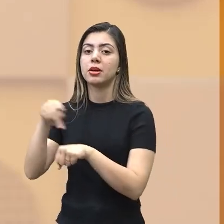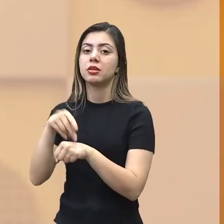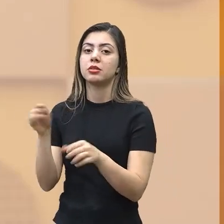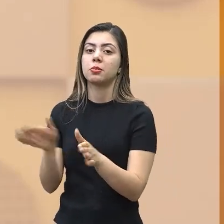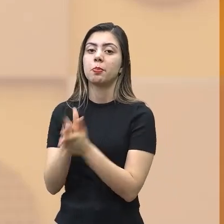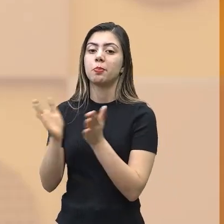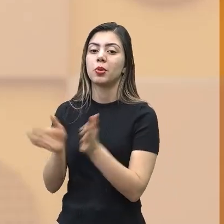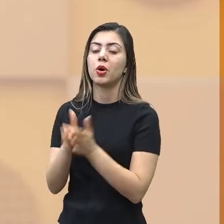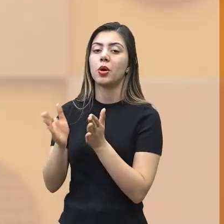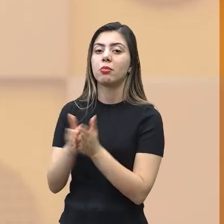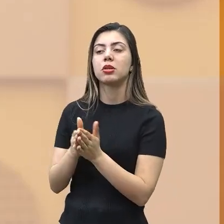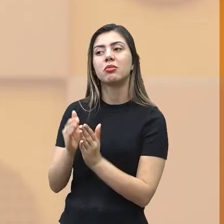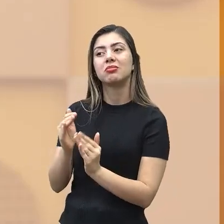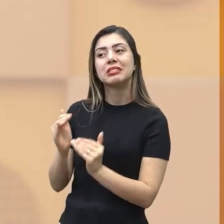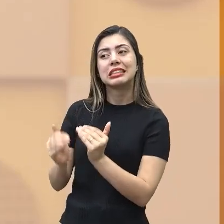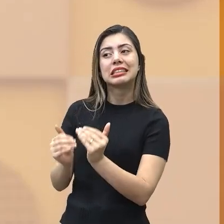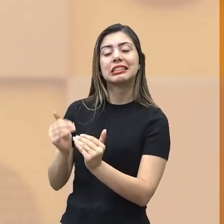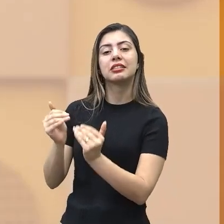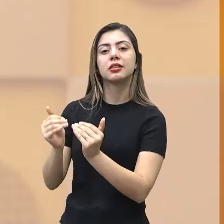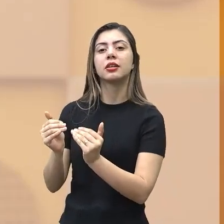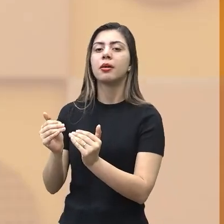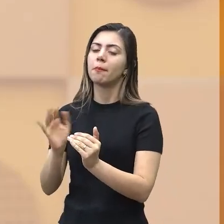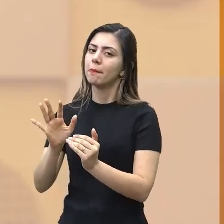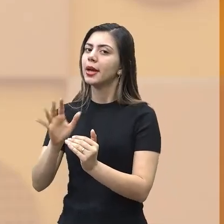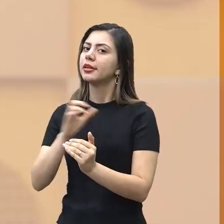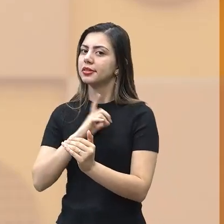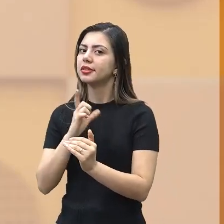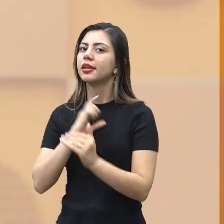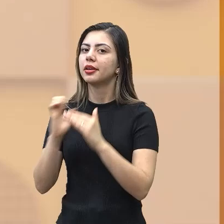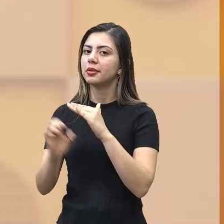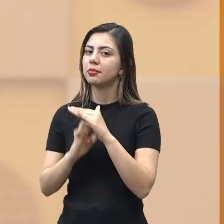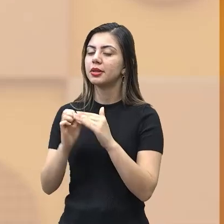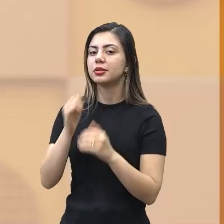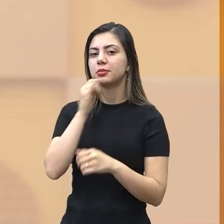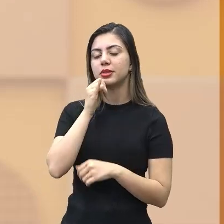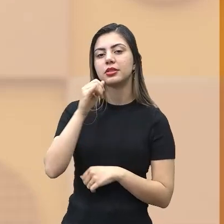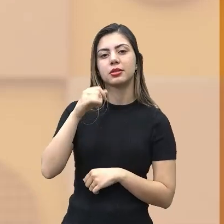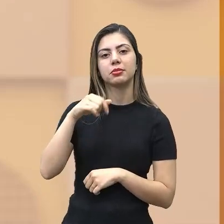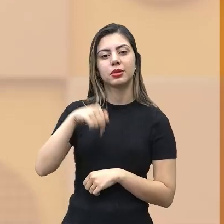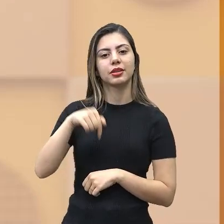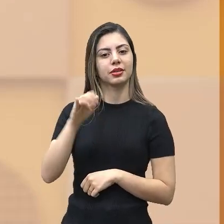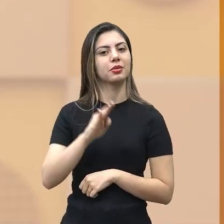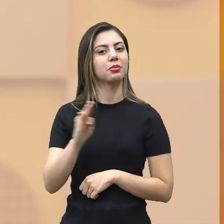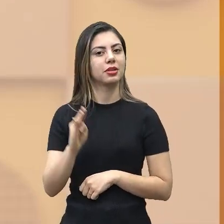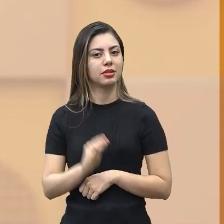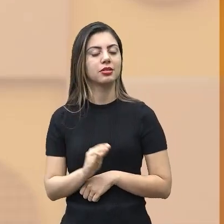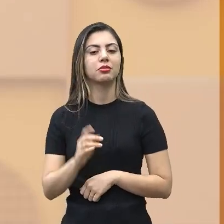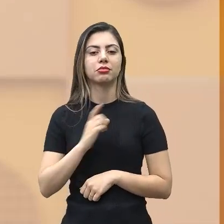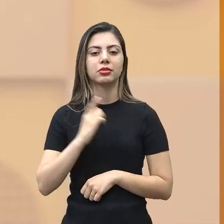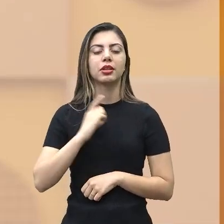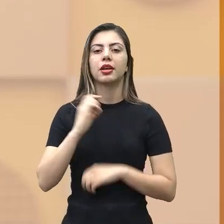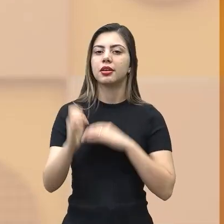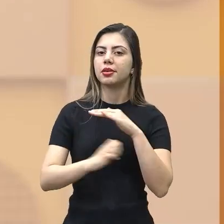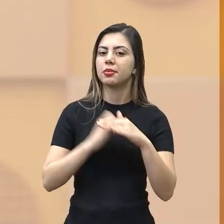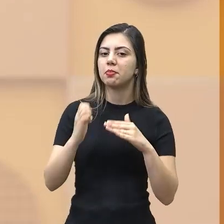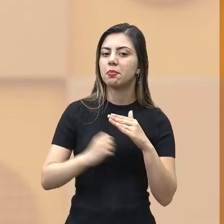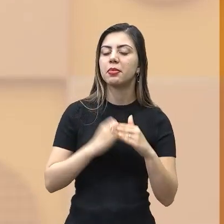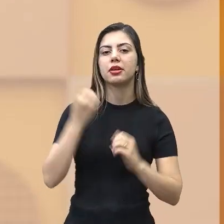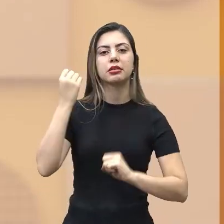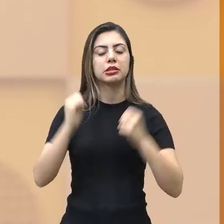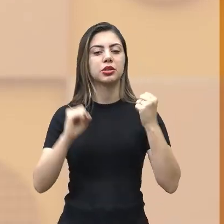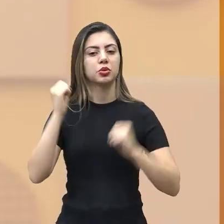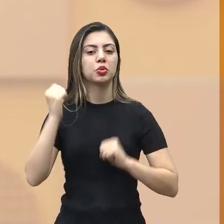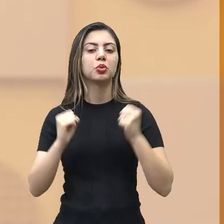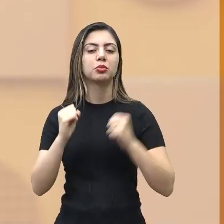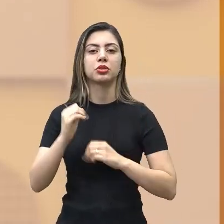é menos desenvolvida, mas não significa que não exista. É o caso do Brasil, né? Tem ali uma produção de indústria ali um pouco mais